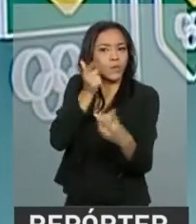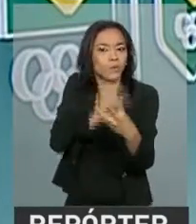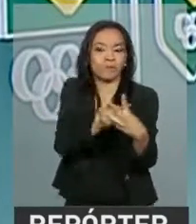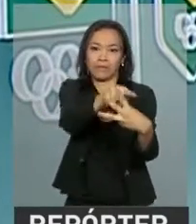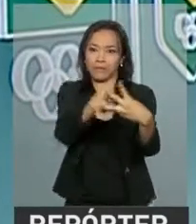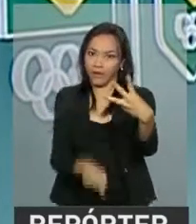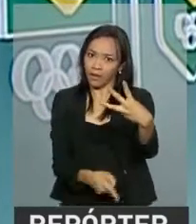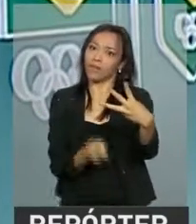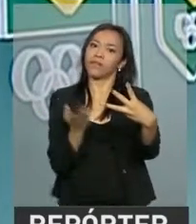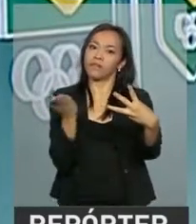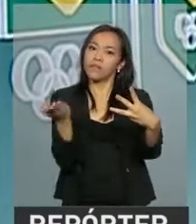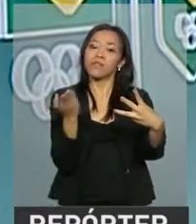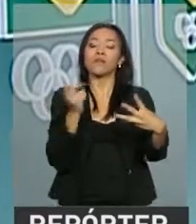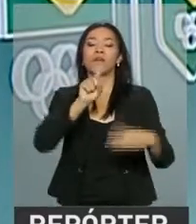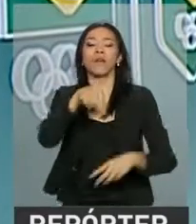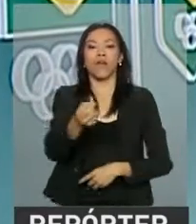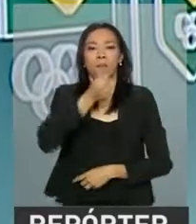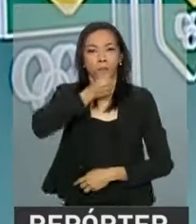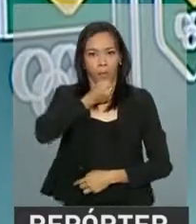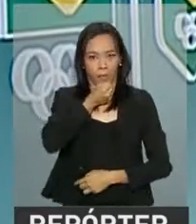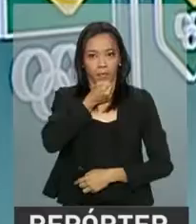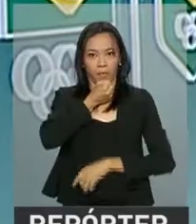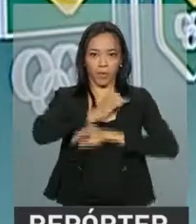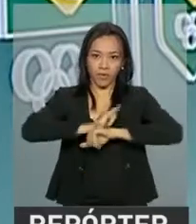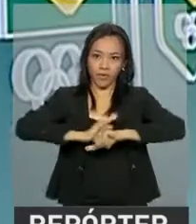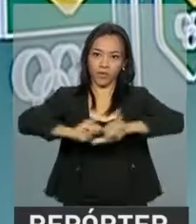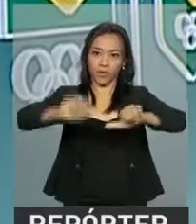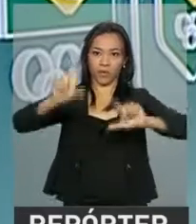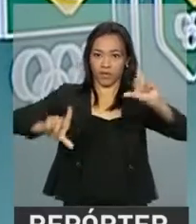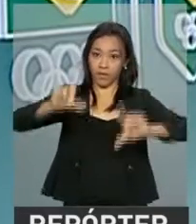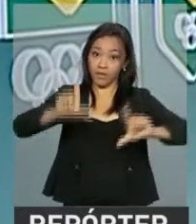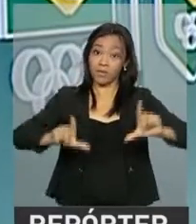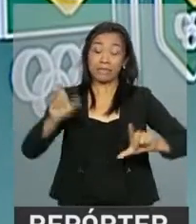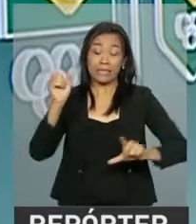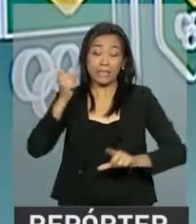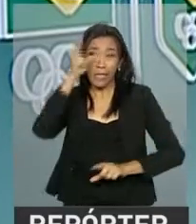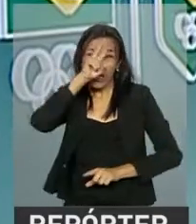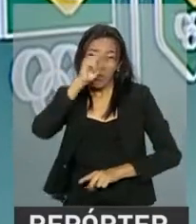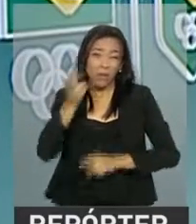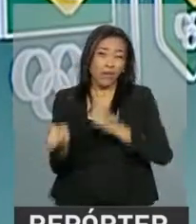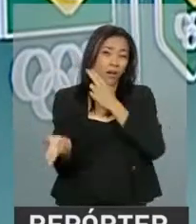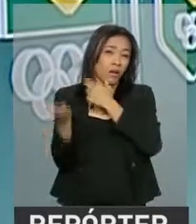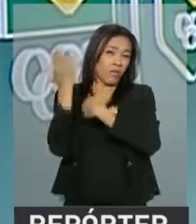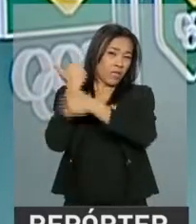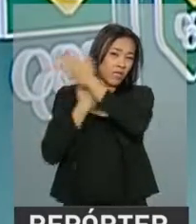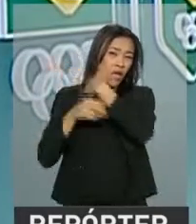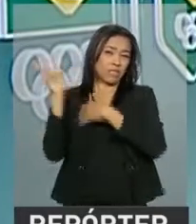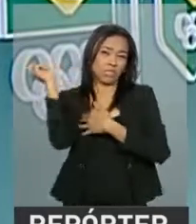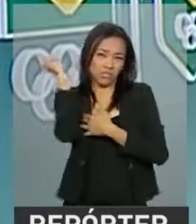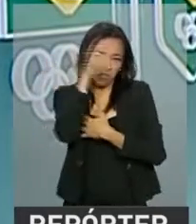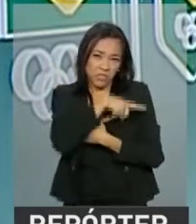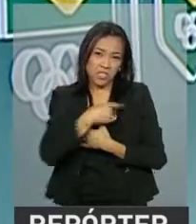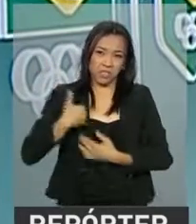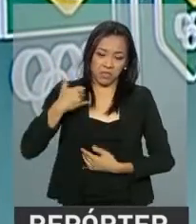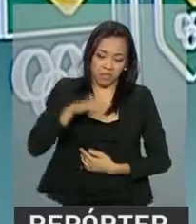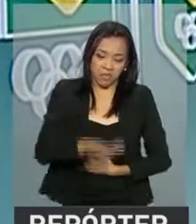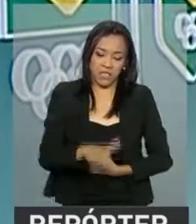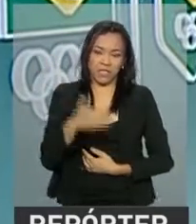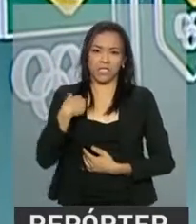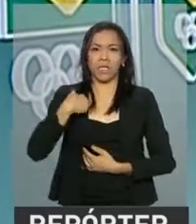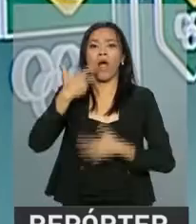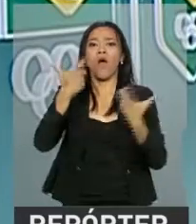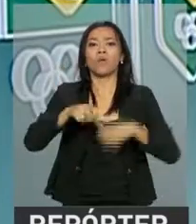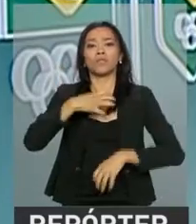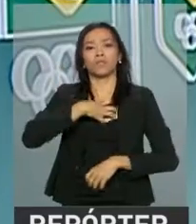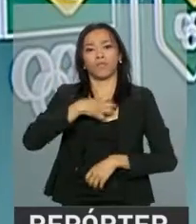Na entrevista aos jornalistas, o atleta lembrou da infância difícil na periferia de Salvador. Diz que costumava brigar muito